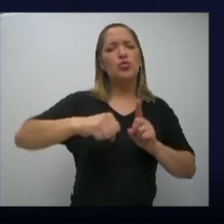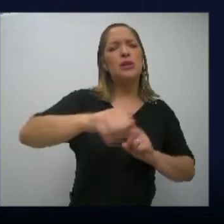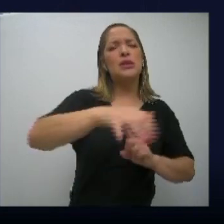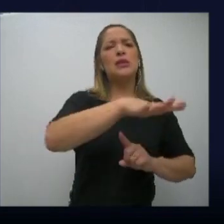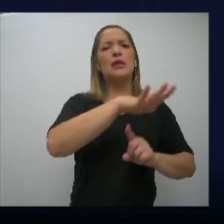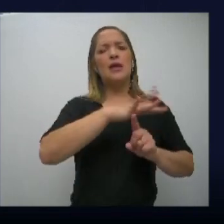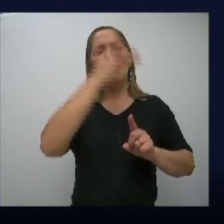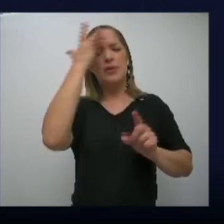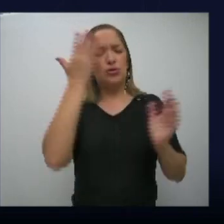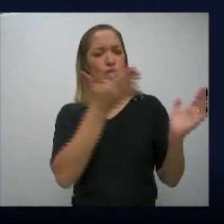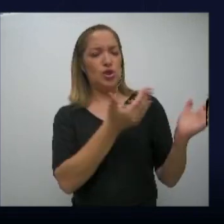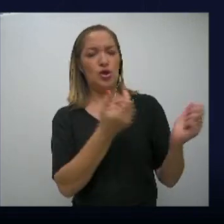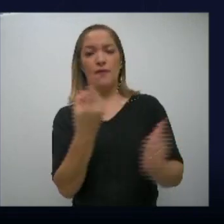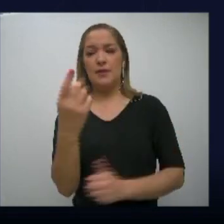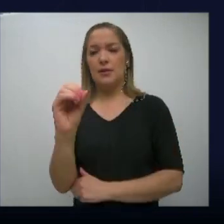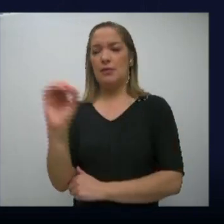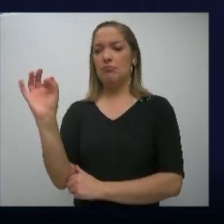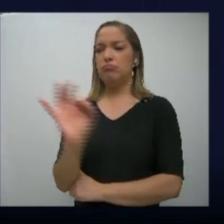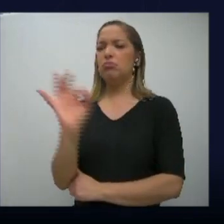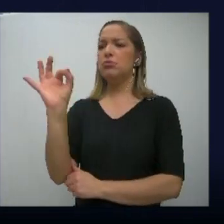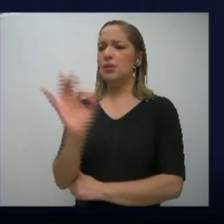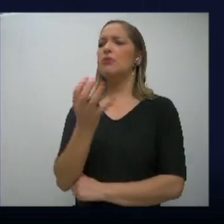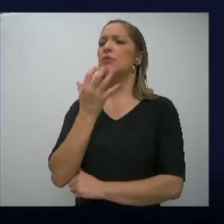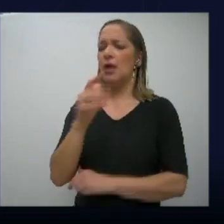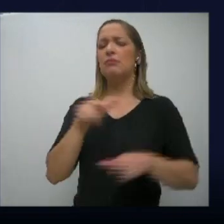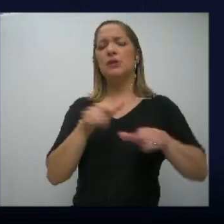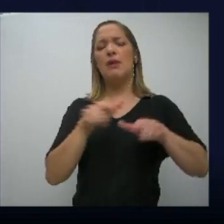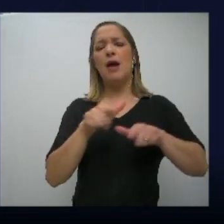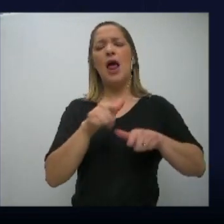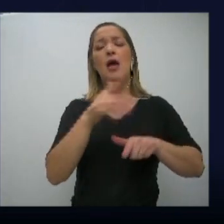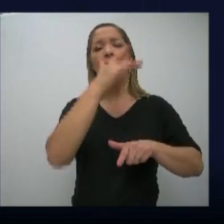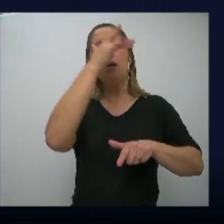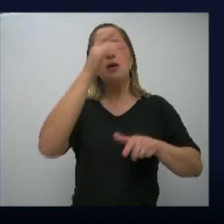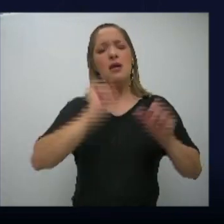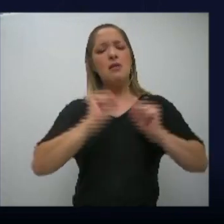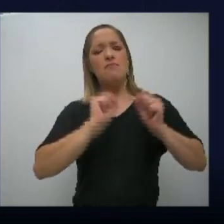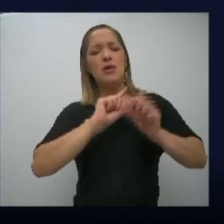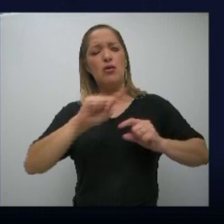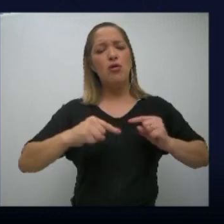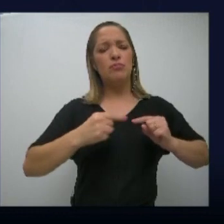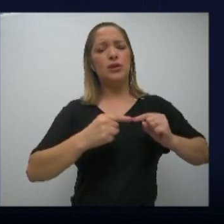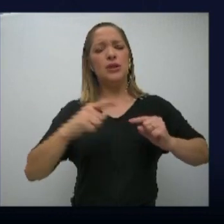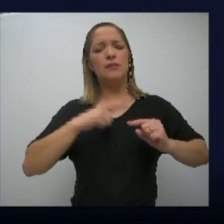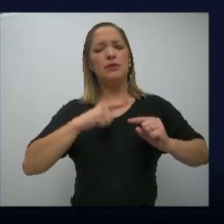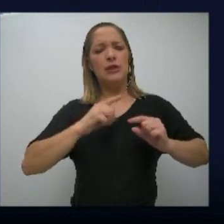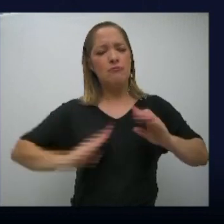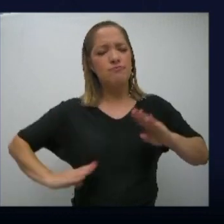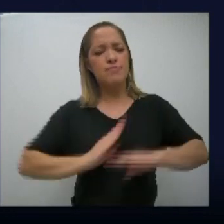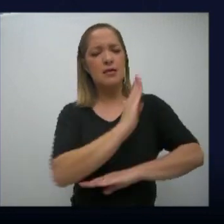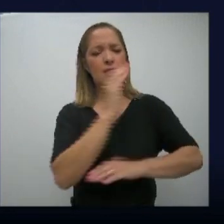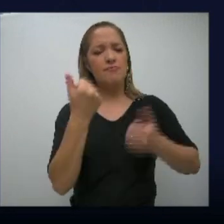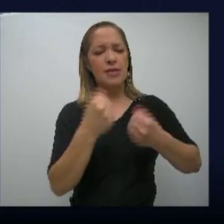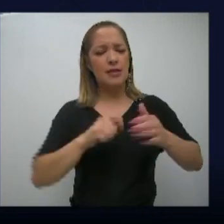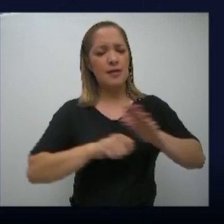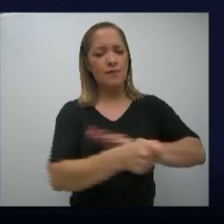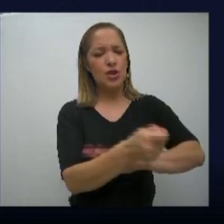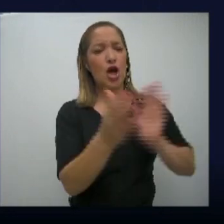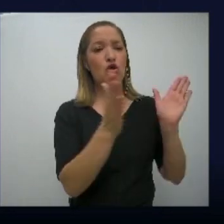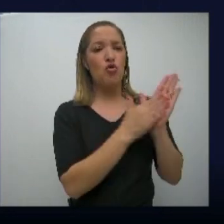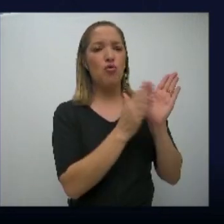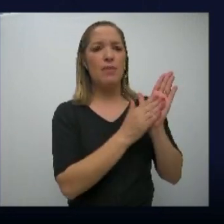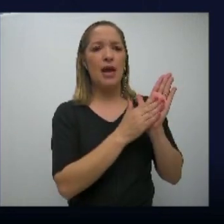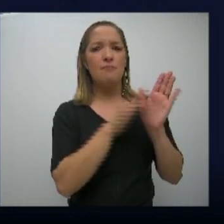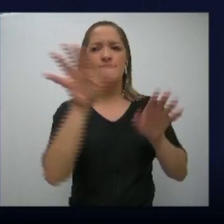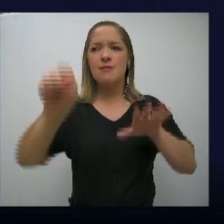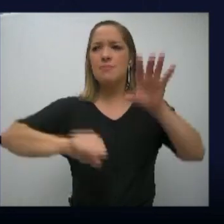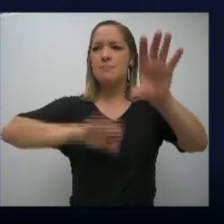assim sem por cento das melhores pessoas que querem trabalhar em empresas com propósito e fica avançar muito nisso e investir e cobrar e buscar os melhores e